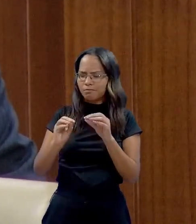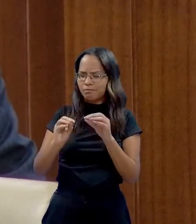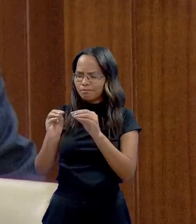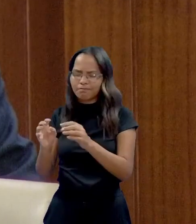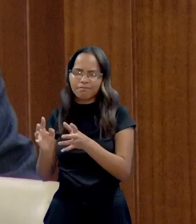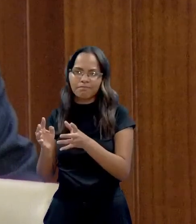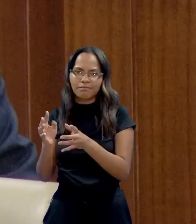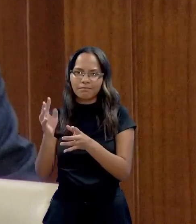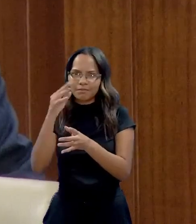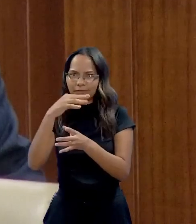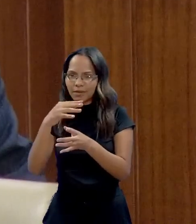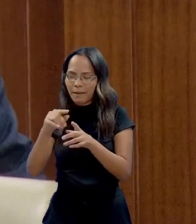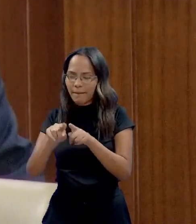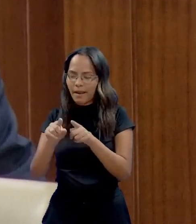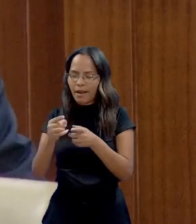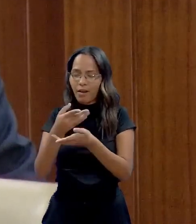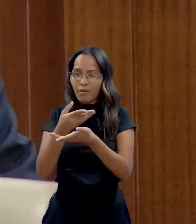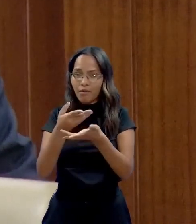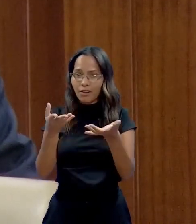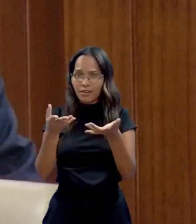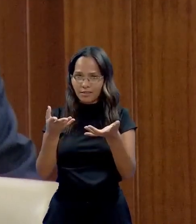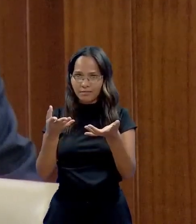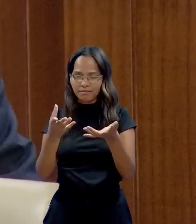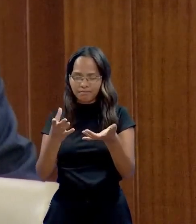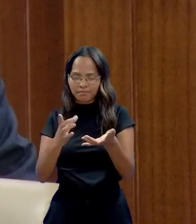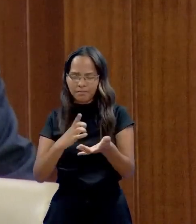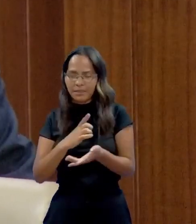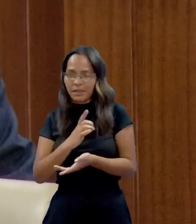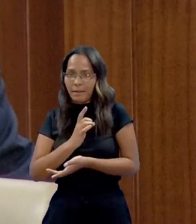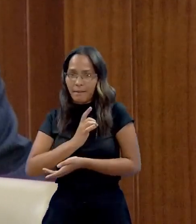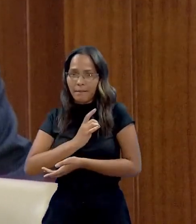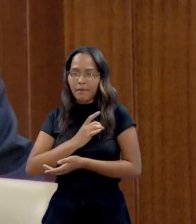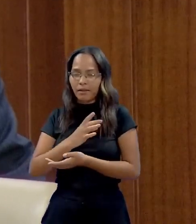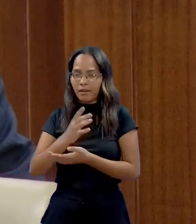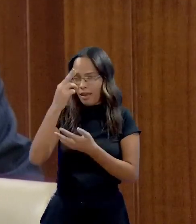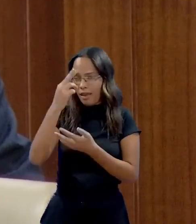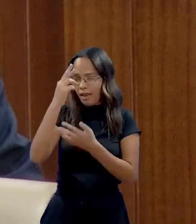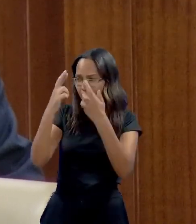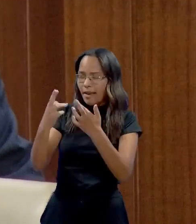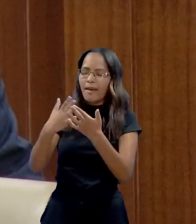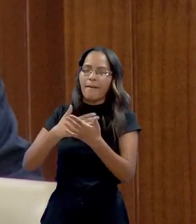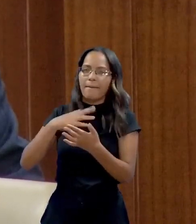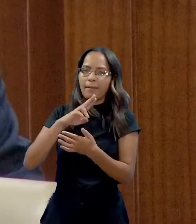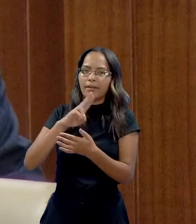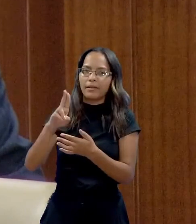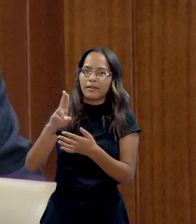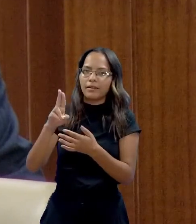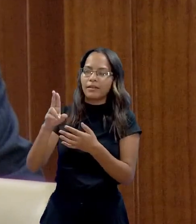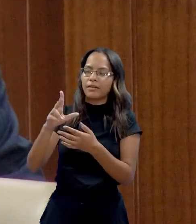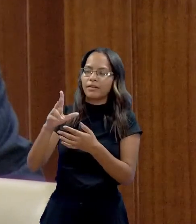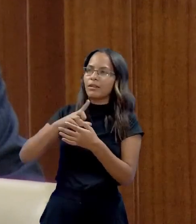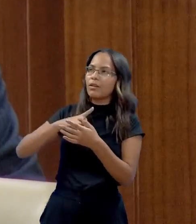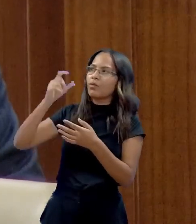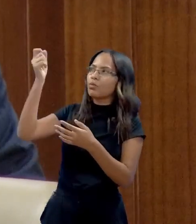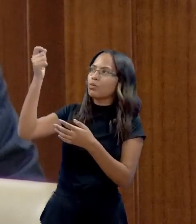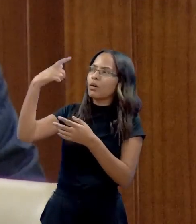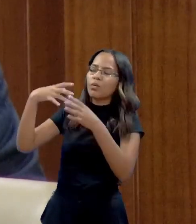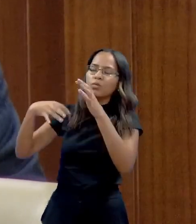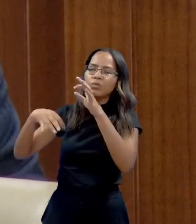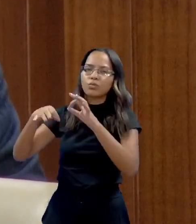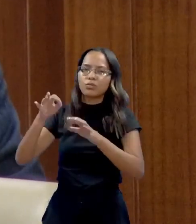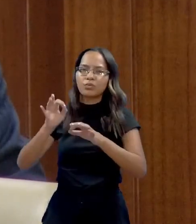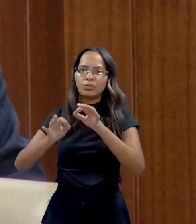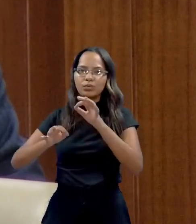para vós, os que temereis o meu nome, nascerá o sol da justiça, trazendo curas